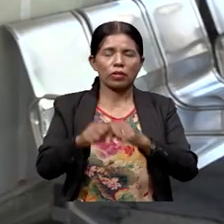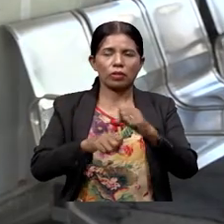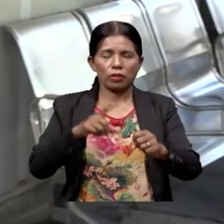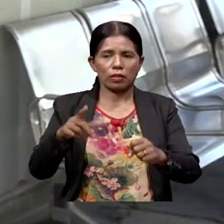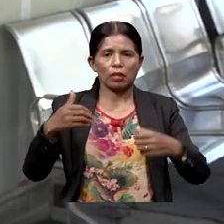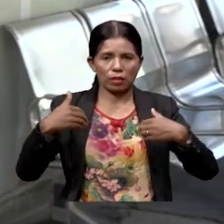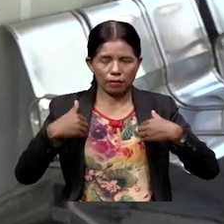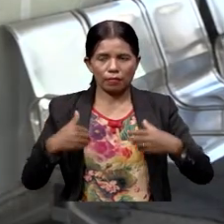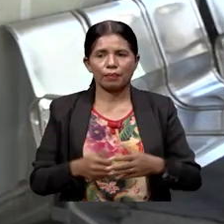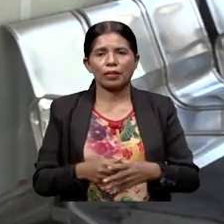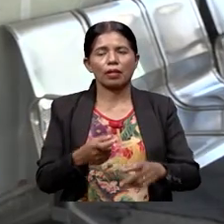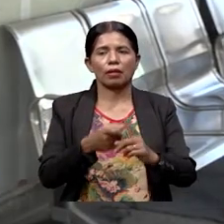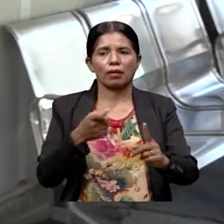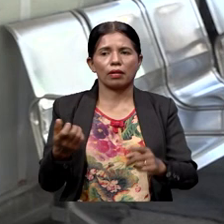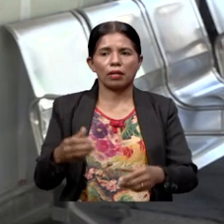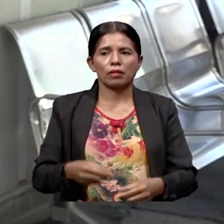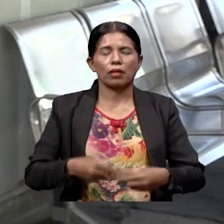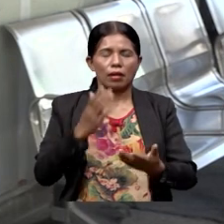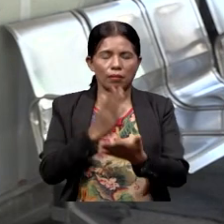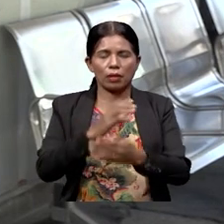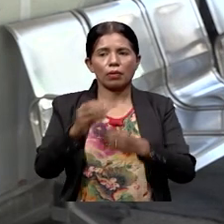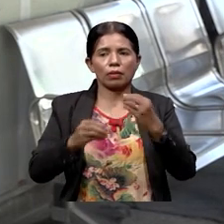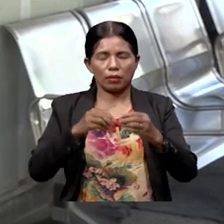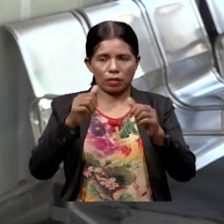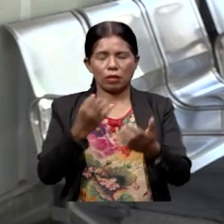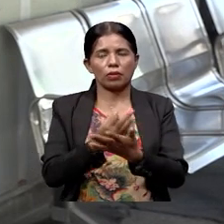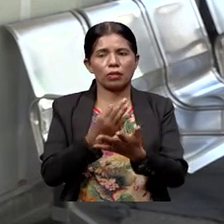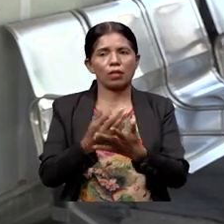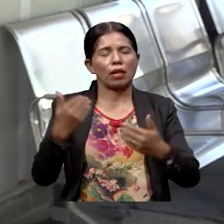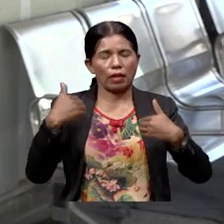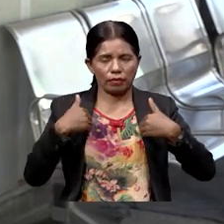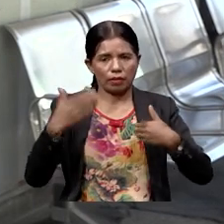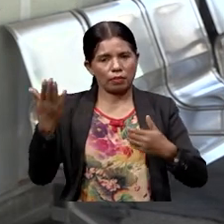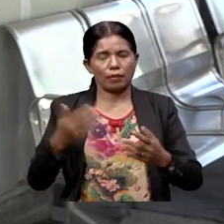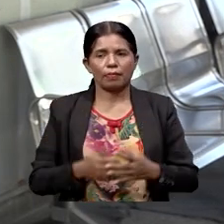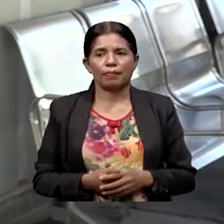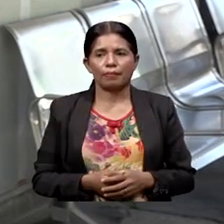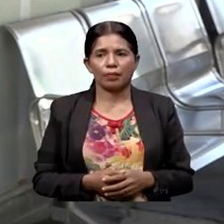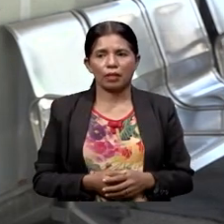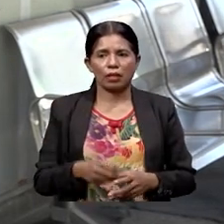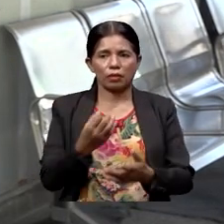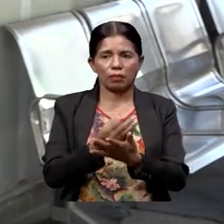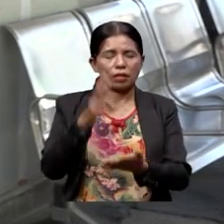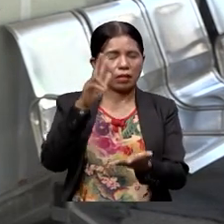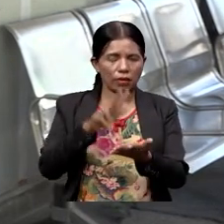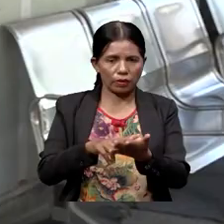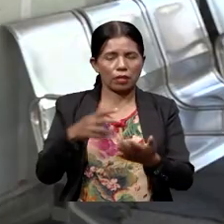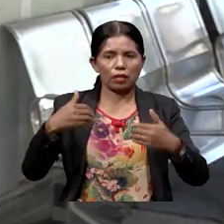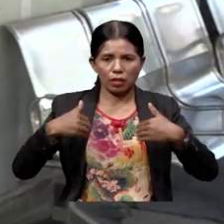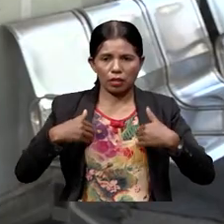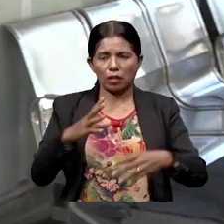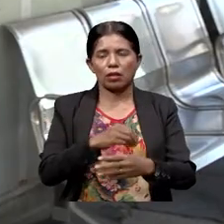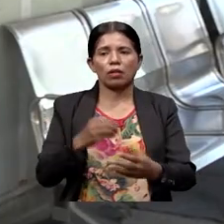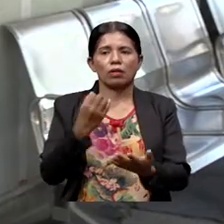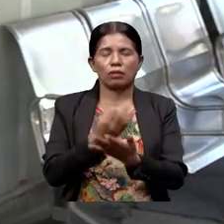iha moço parte ida nebe atu combate kona ba ida nebe osane ia helane ba nebe orçamento ratificativo e orçamento hoje